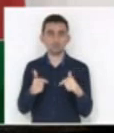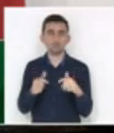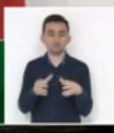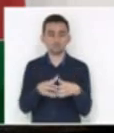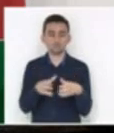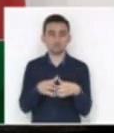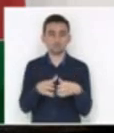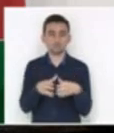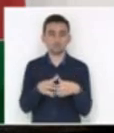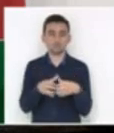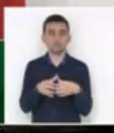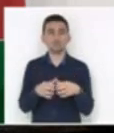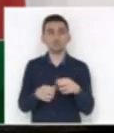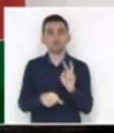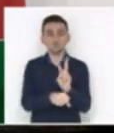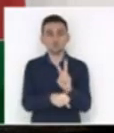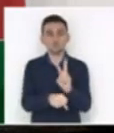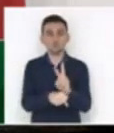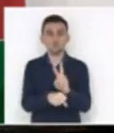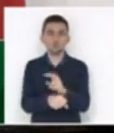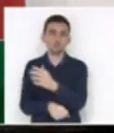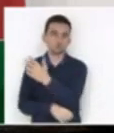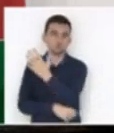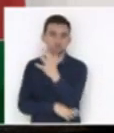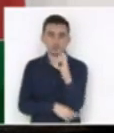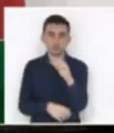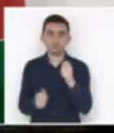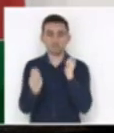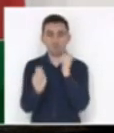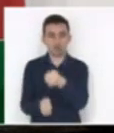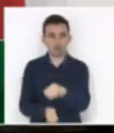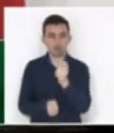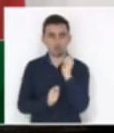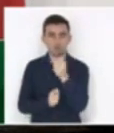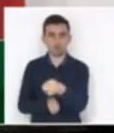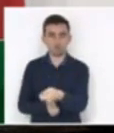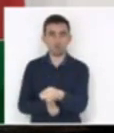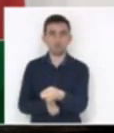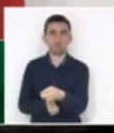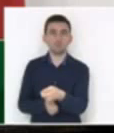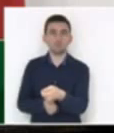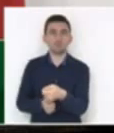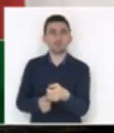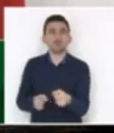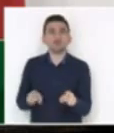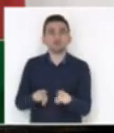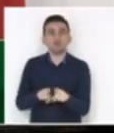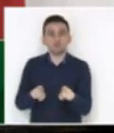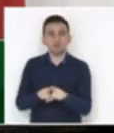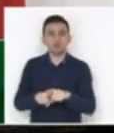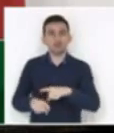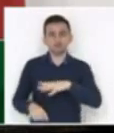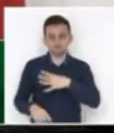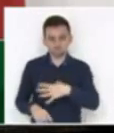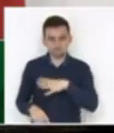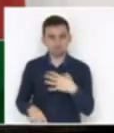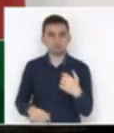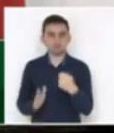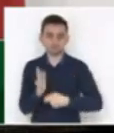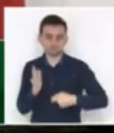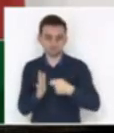à conservação dos recursos pesqueiros do litoral brasileiro. Ativo nas lutas dos servidores de